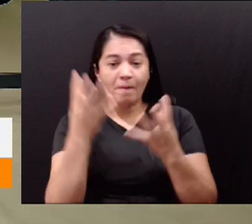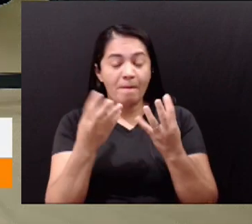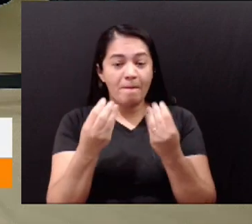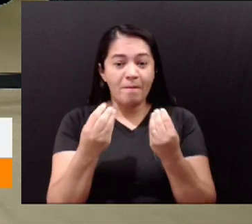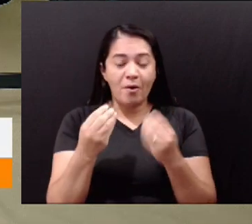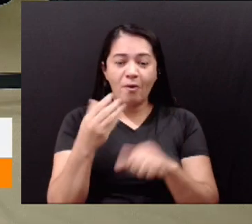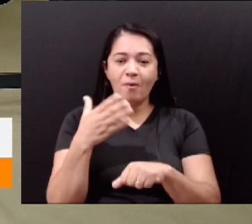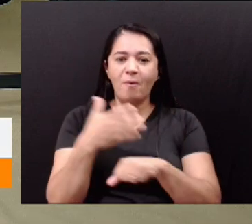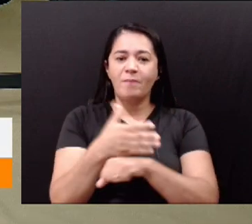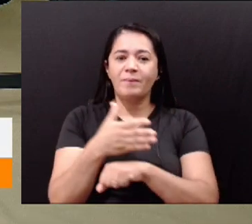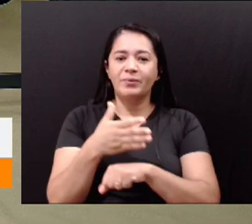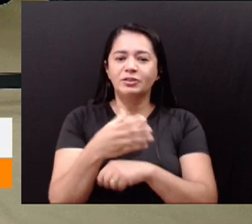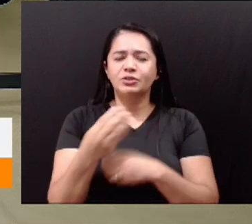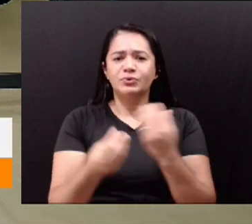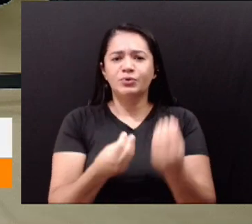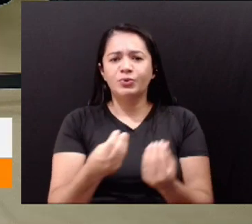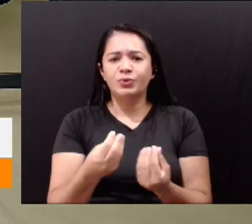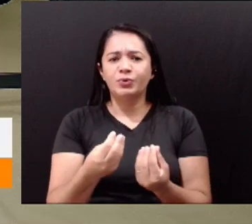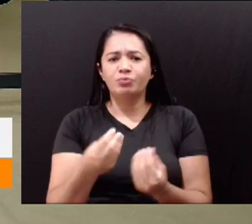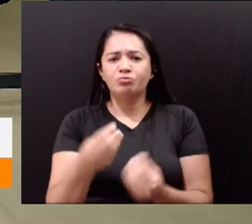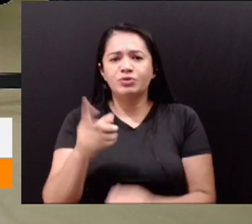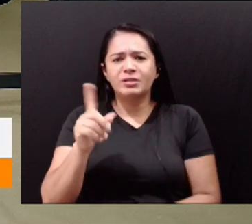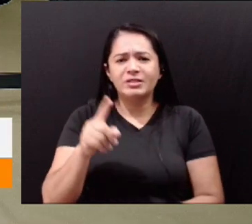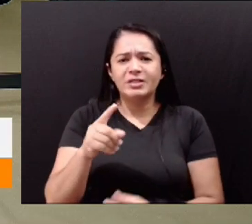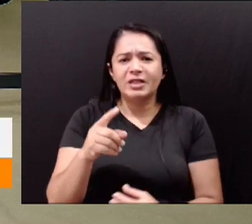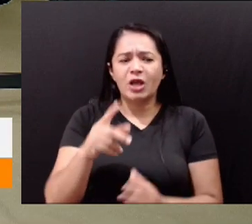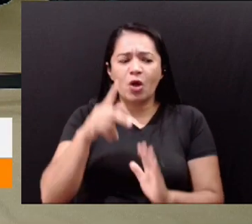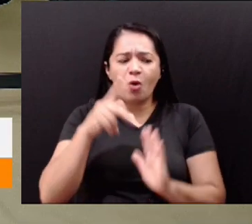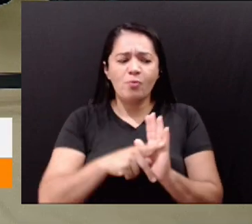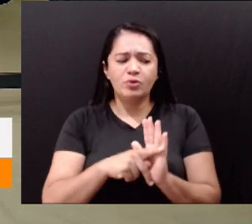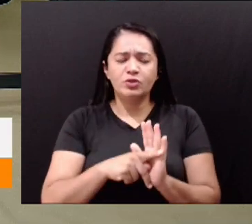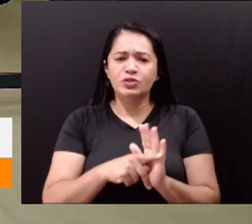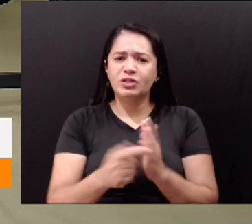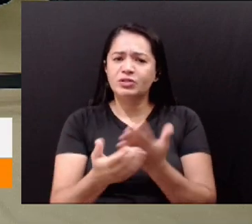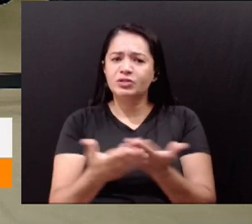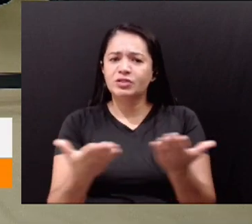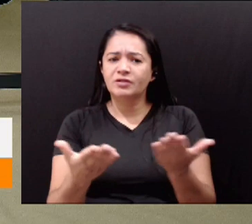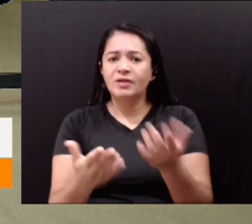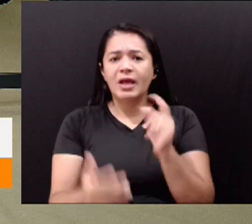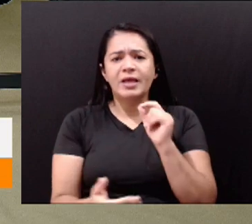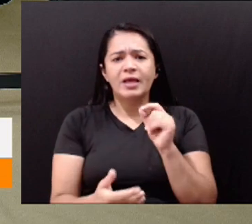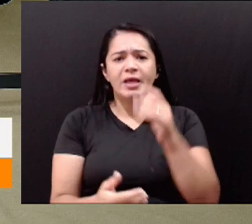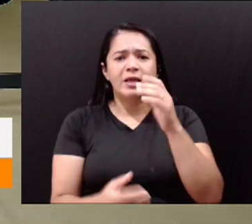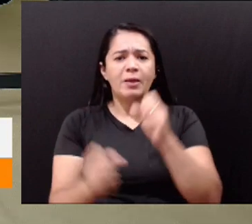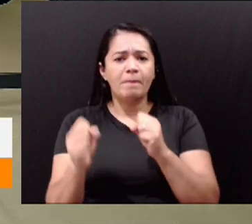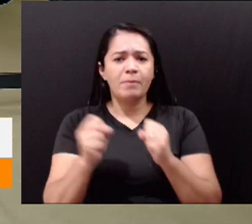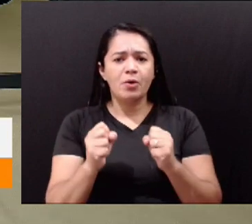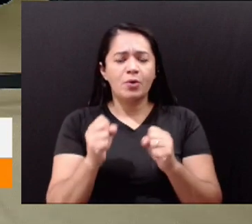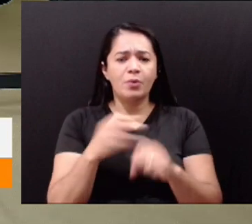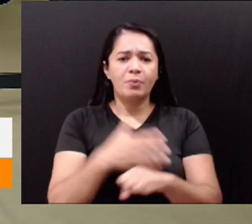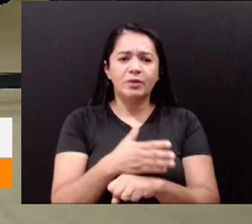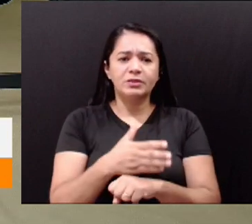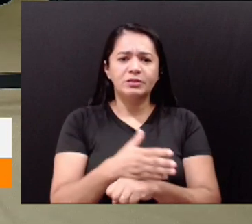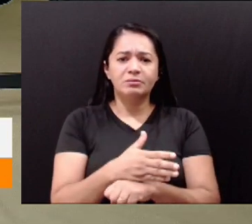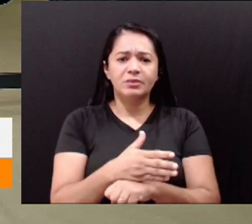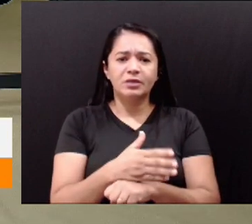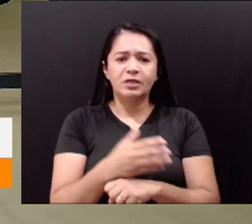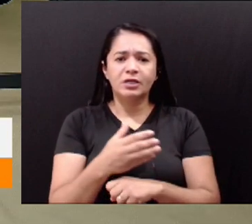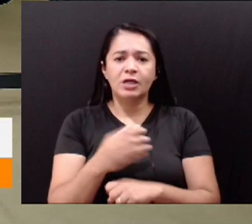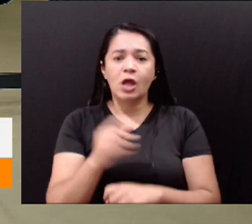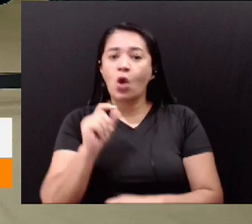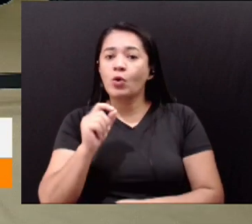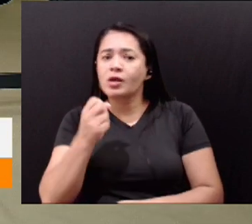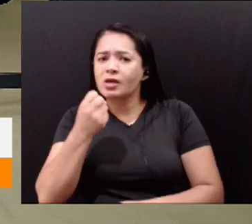funciona a associação, esse projeto de vocês, quem que pode participar, o que que traz de benefício,